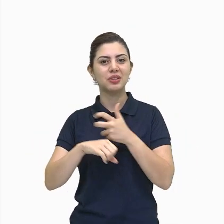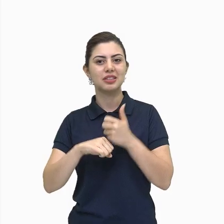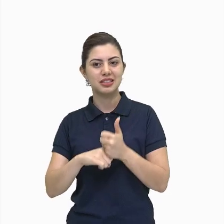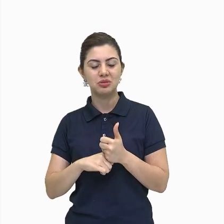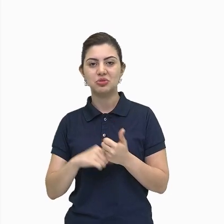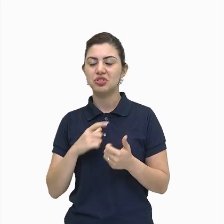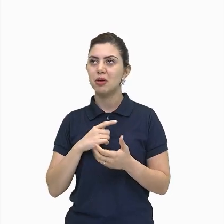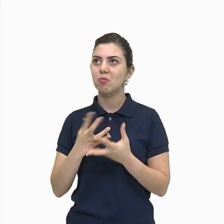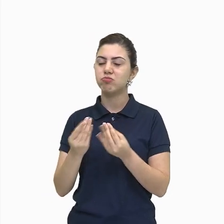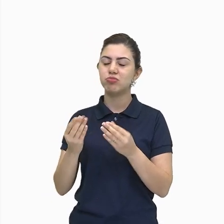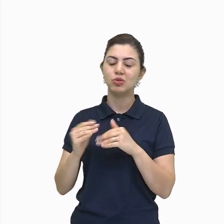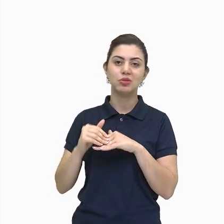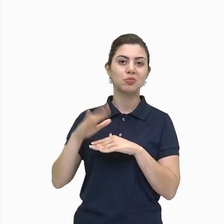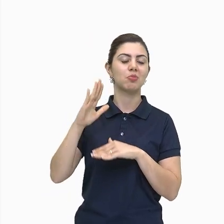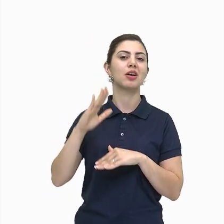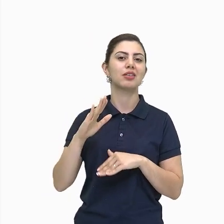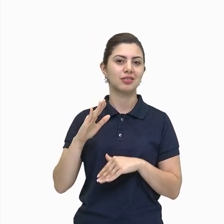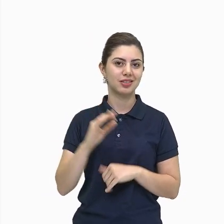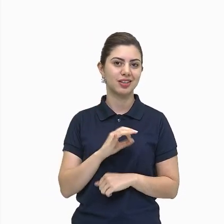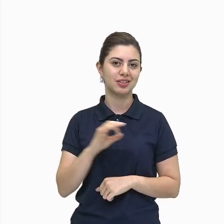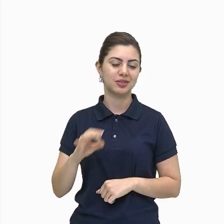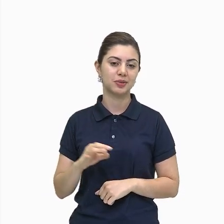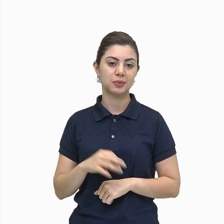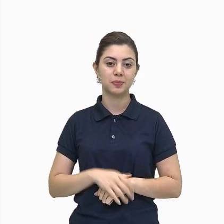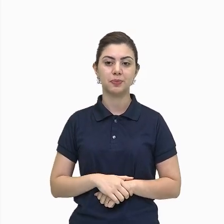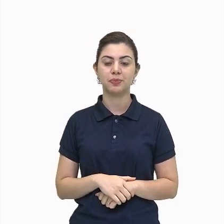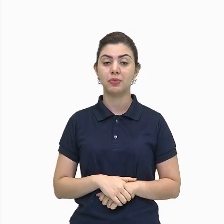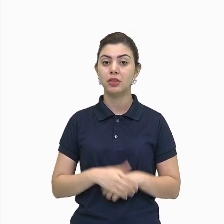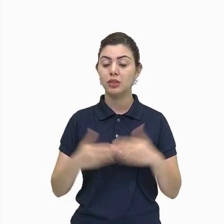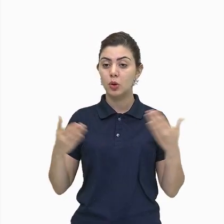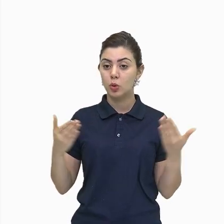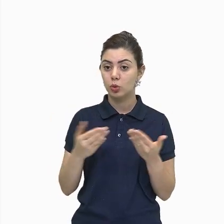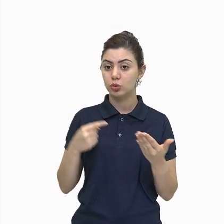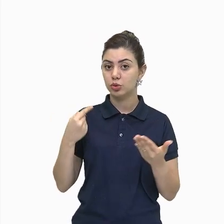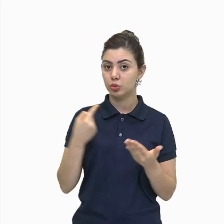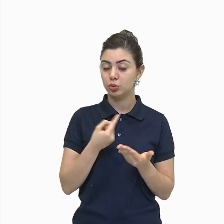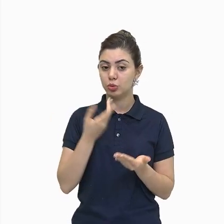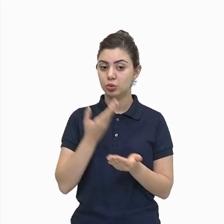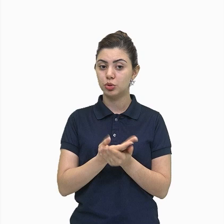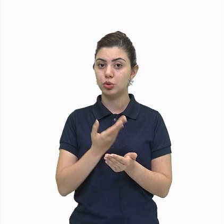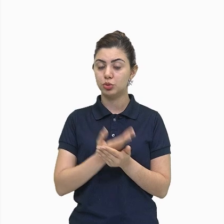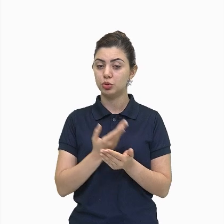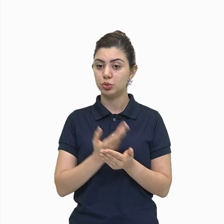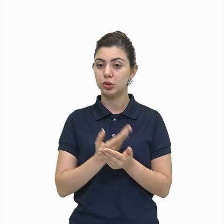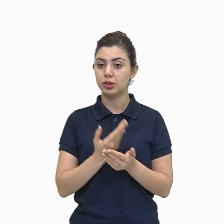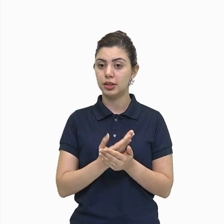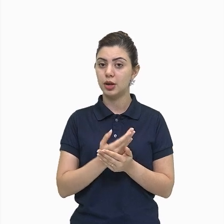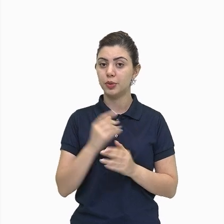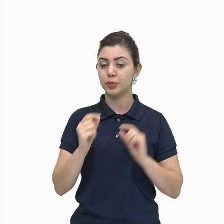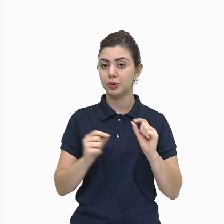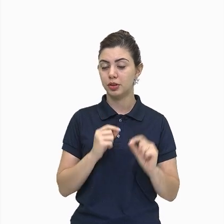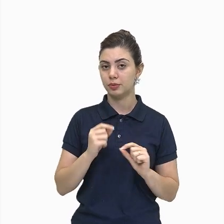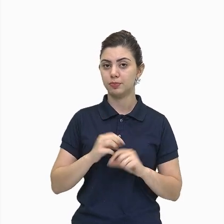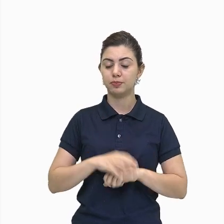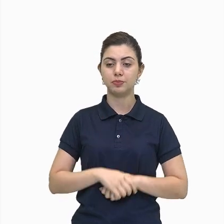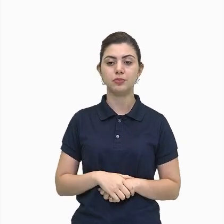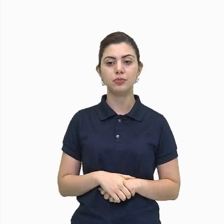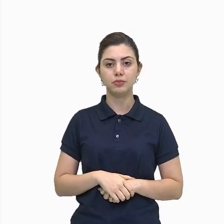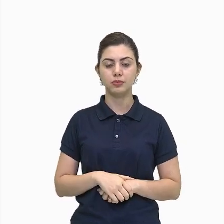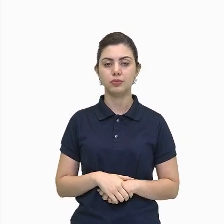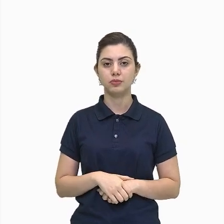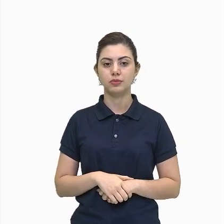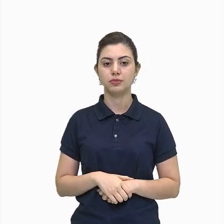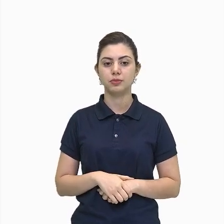certeza, muito mais do que existem hoje. Então, a primeira coisa que nós vamos ver ali, ó, em comum, apesar de elas terem diferenças, mas nós vamos